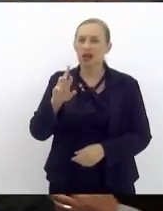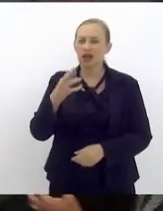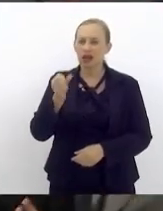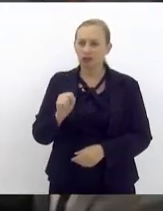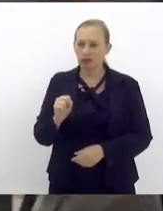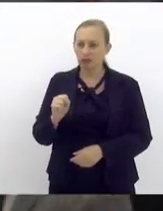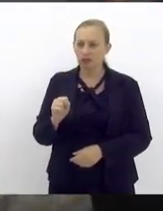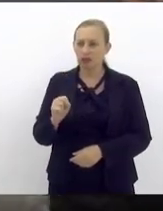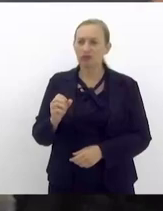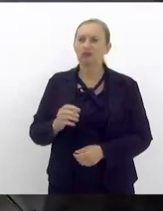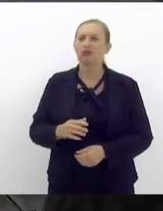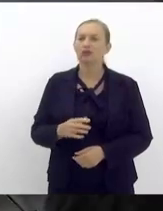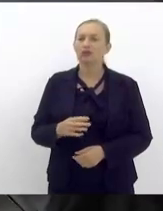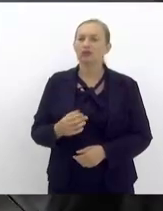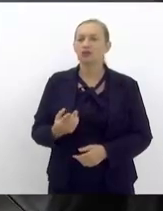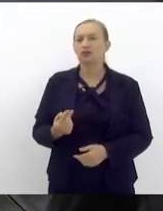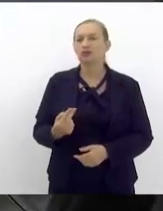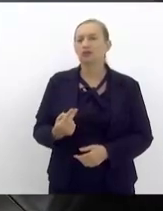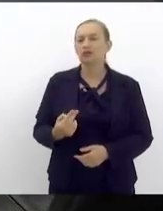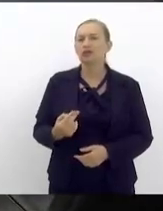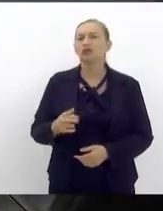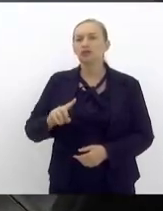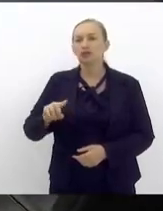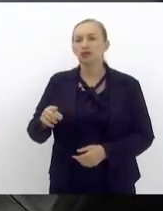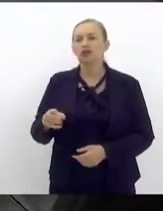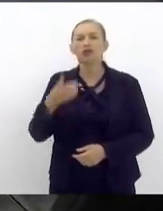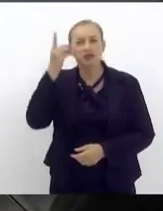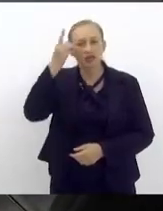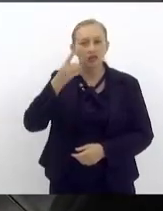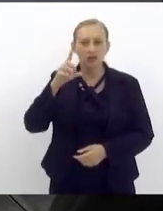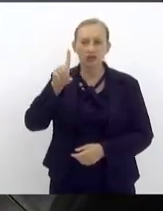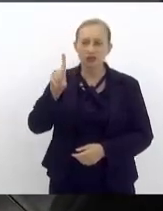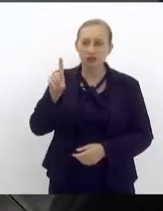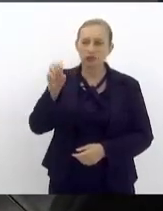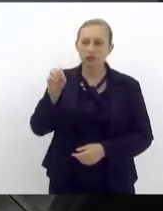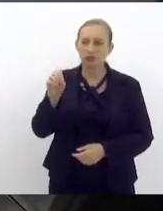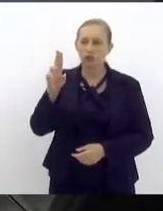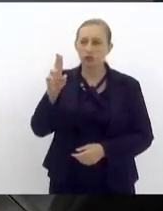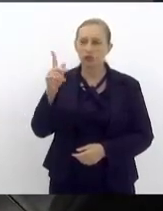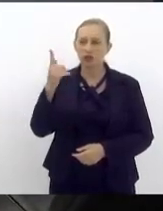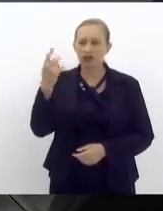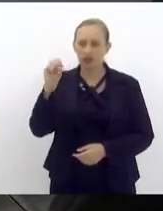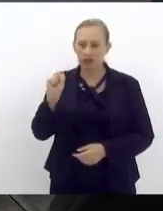deputado Carlos não se encontra em plenário chama Deputado Douglas ruas